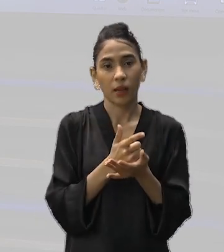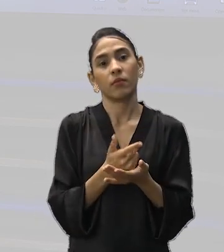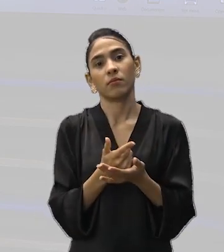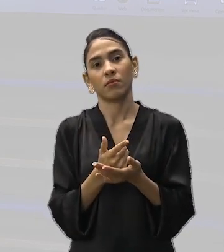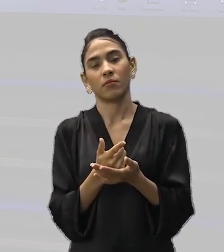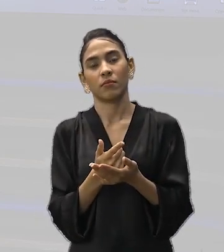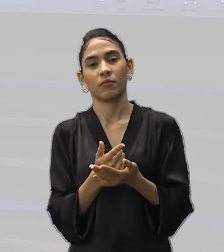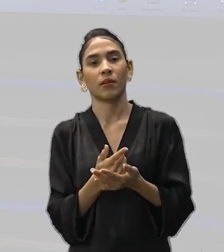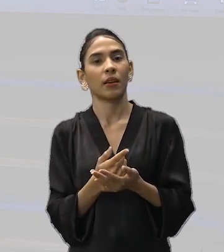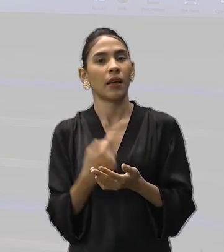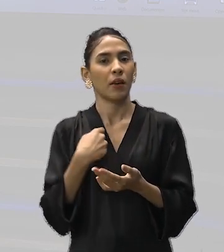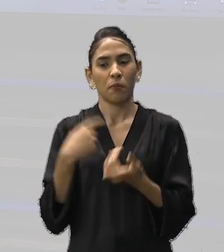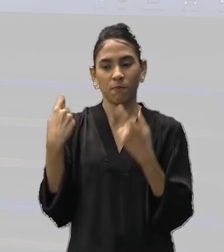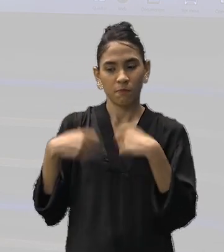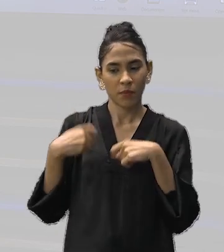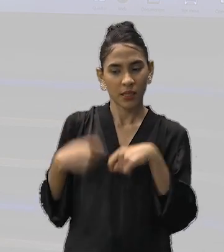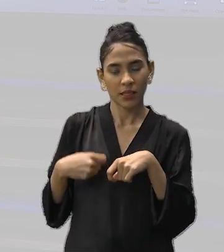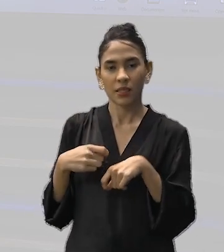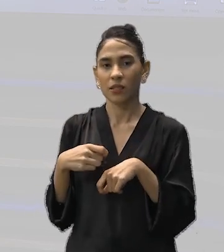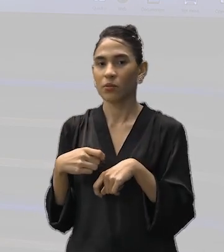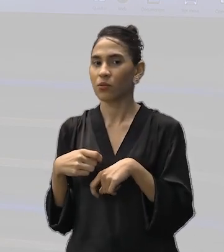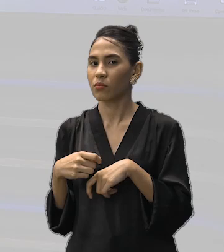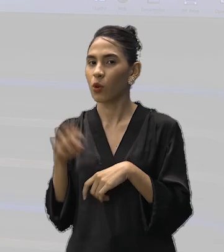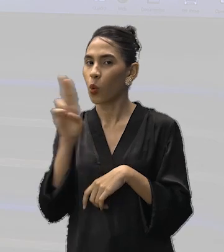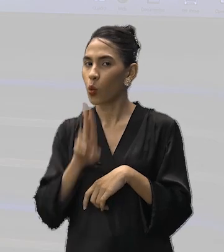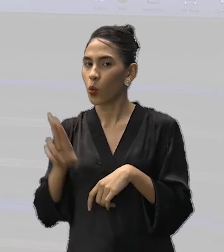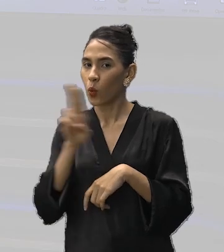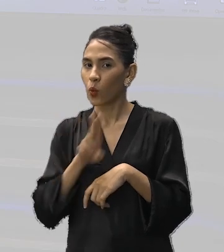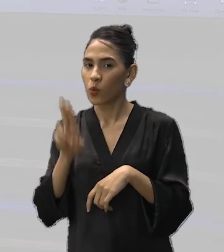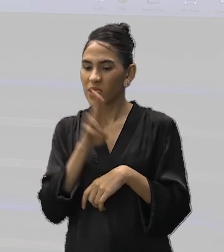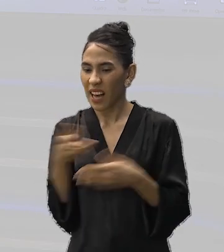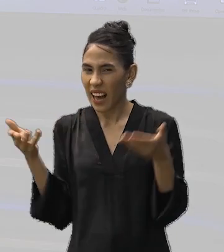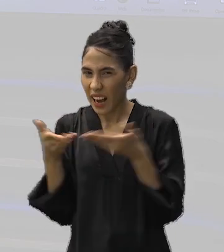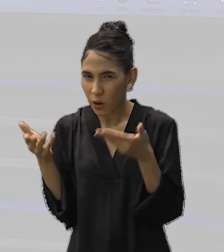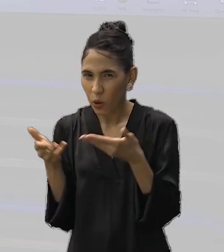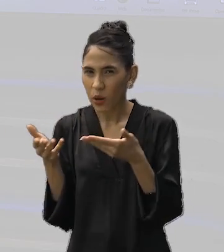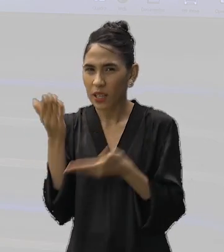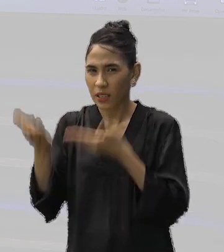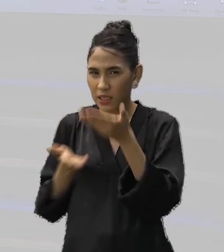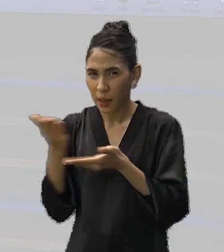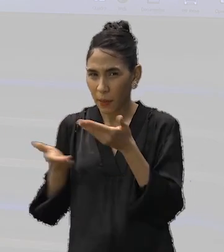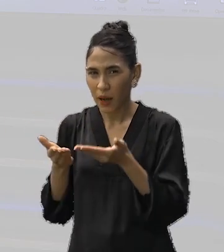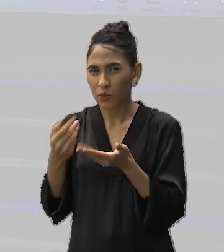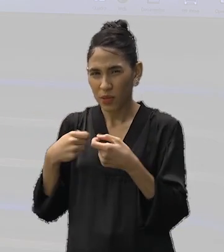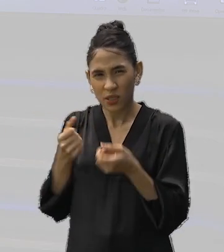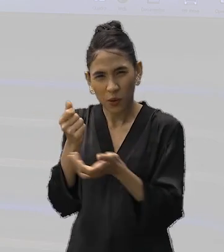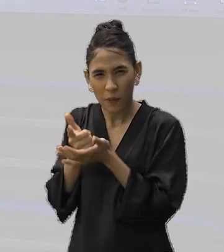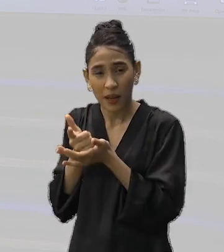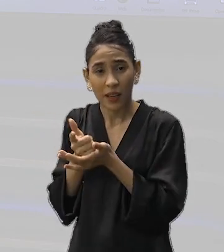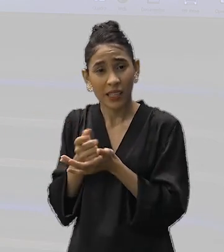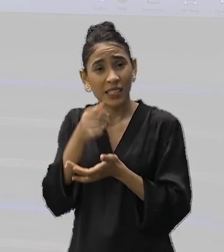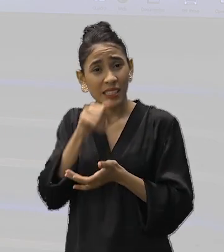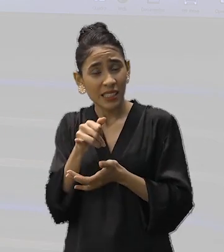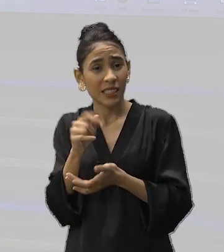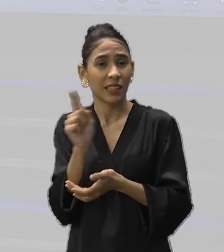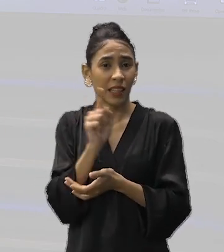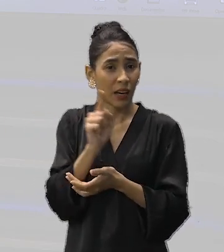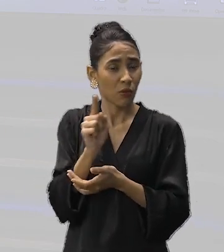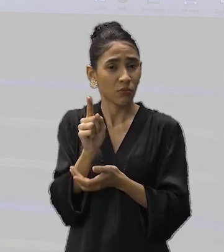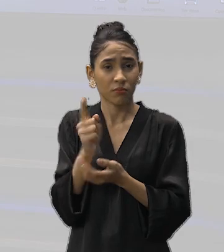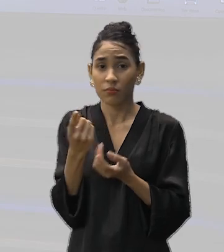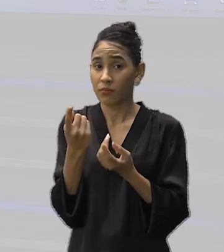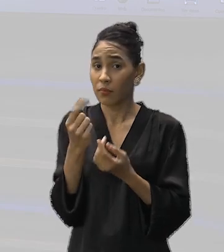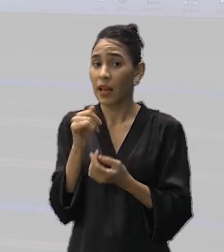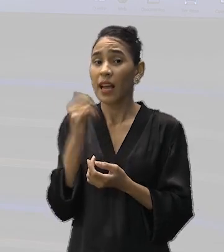necessidade realmente de fazer uma utilização agora desse serviço? Se não, não faça, tá bom? A